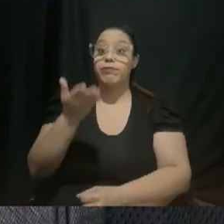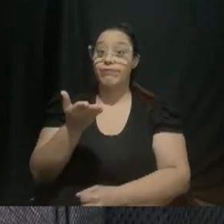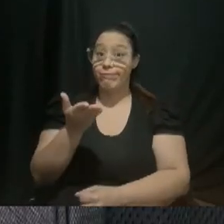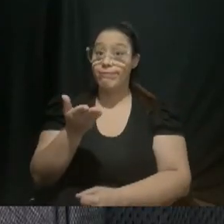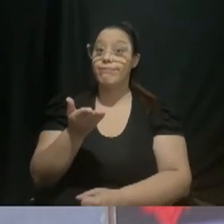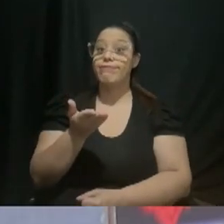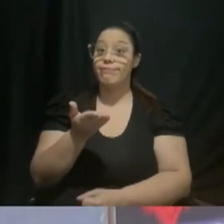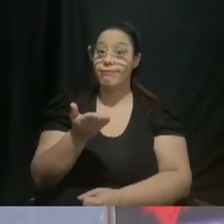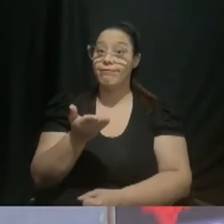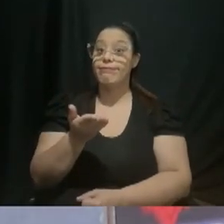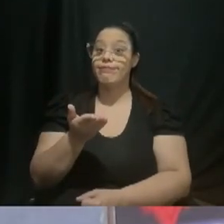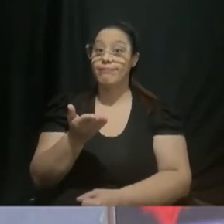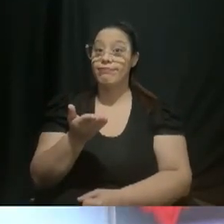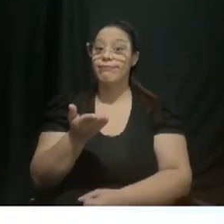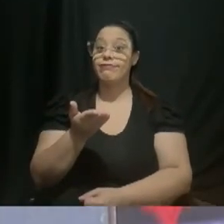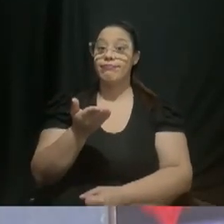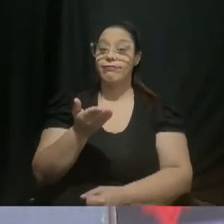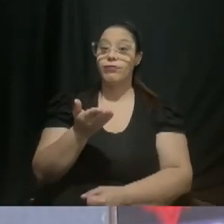135,80, um aumento de